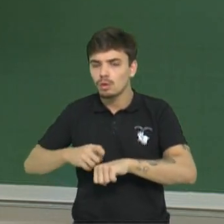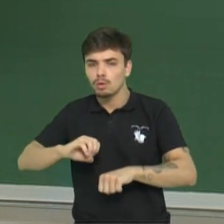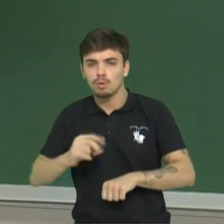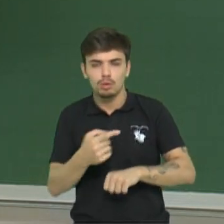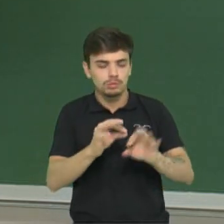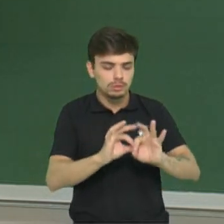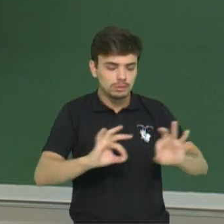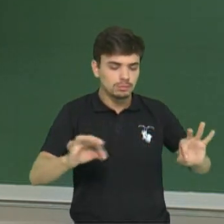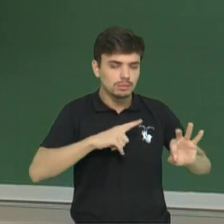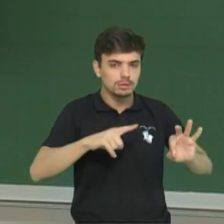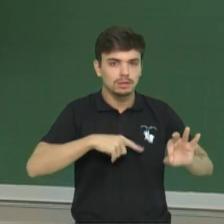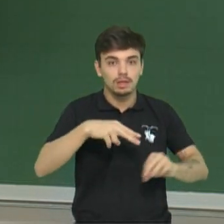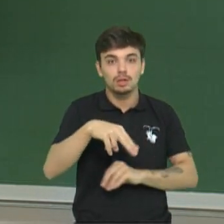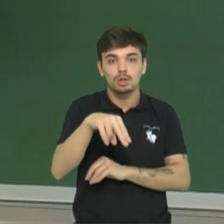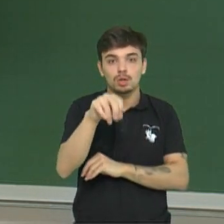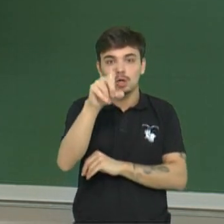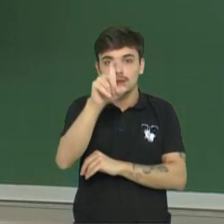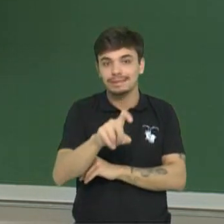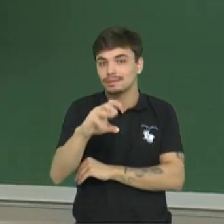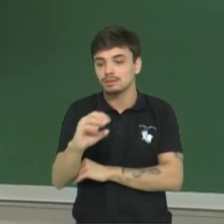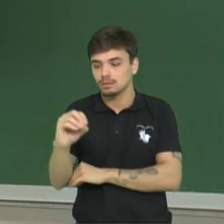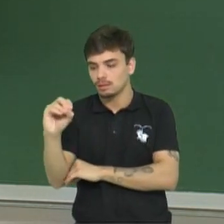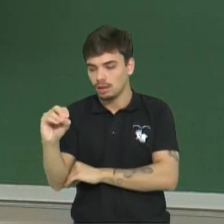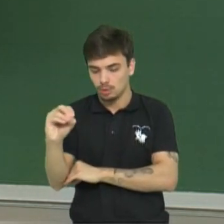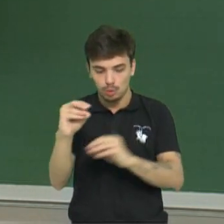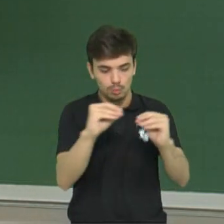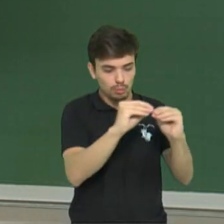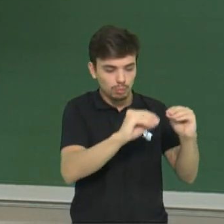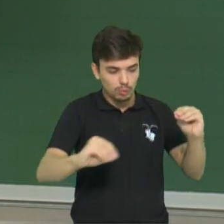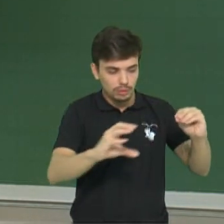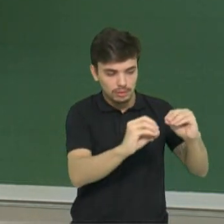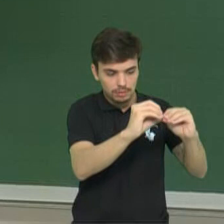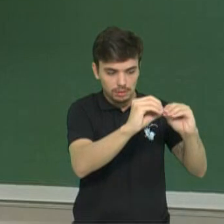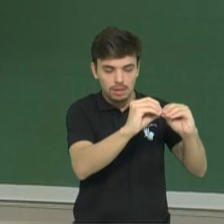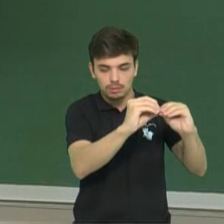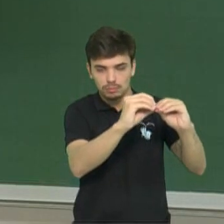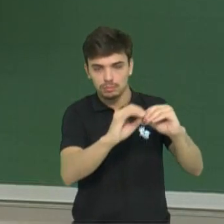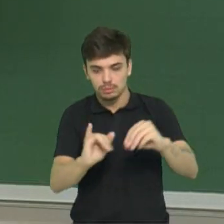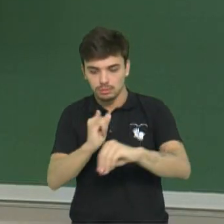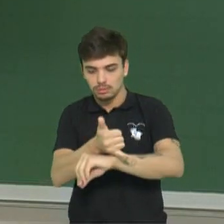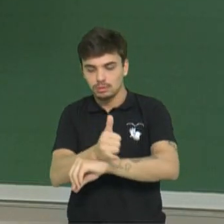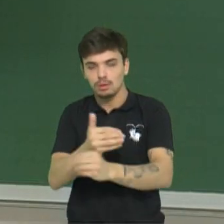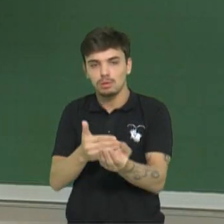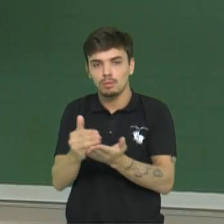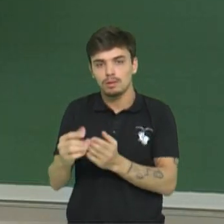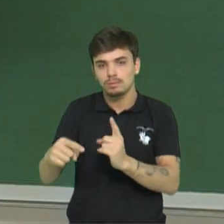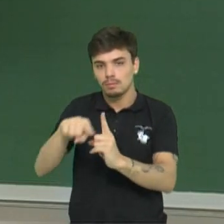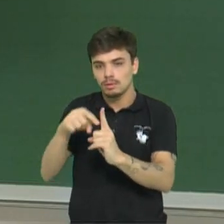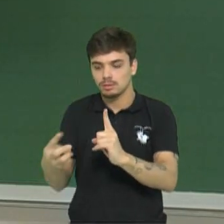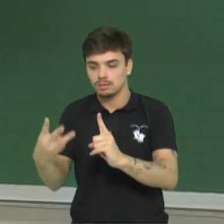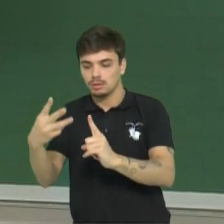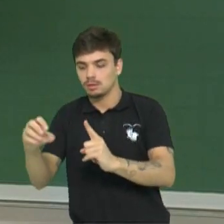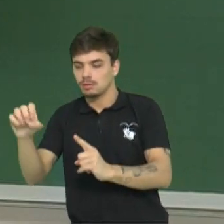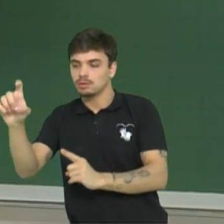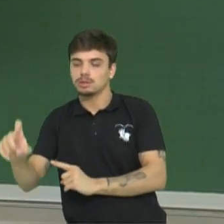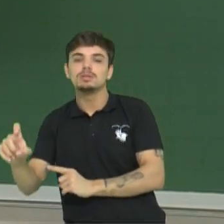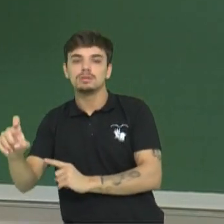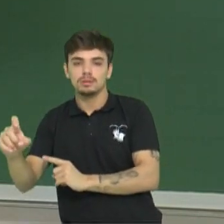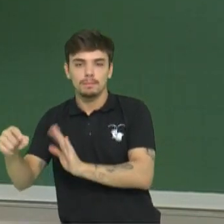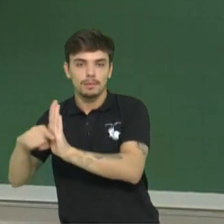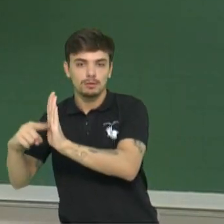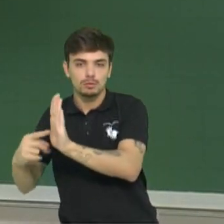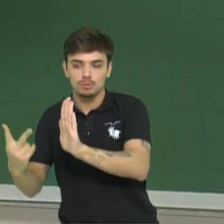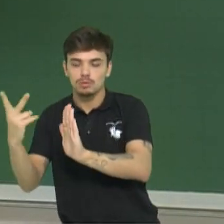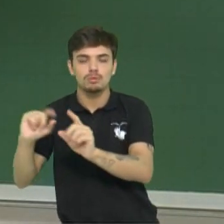substância simples tem NOX zero. Então a gente parte aqui do NOX zero, depois o ferro assume NOX mais 3 e o oxigênio menos 2. O que